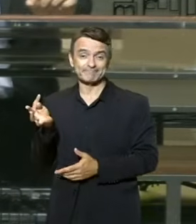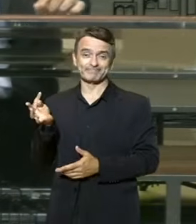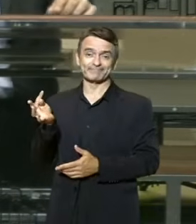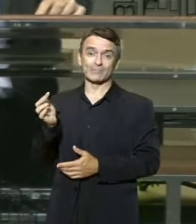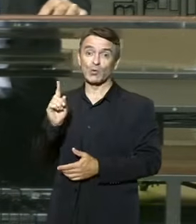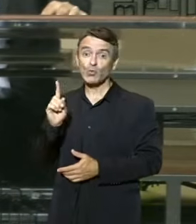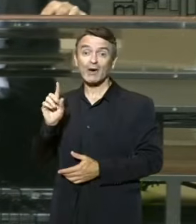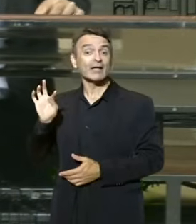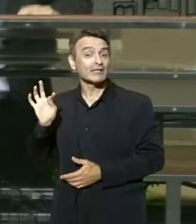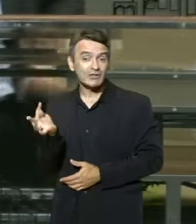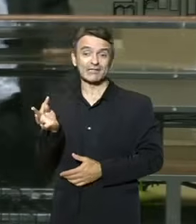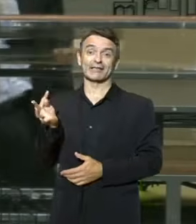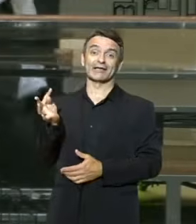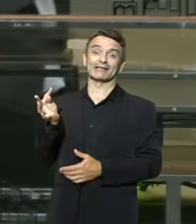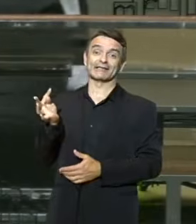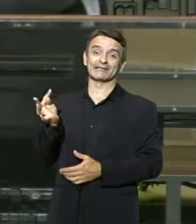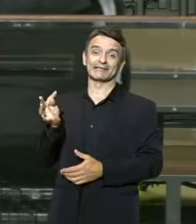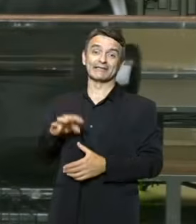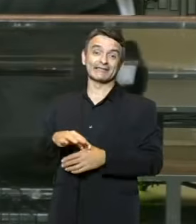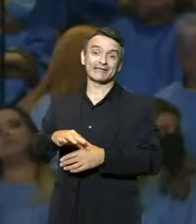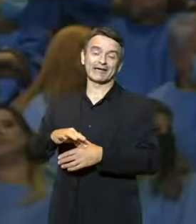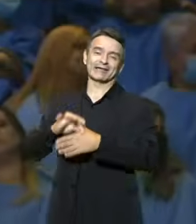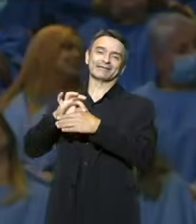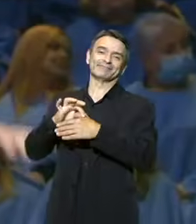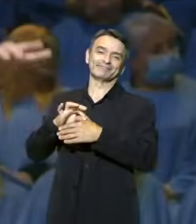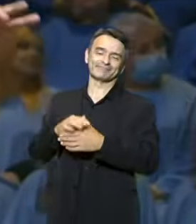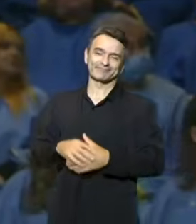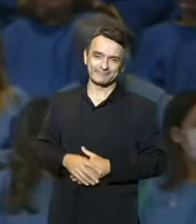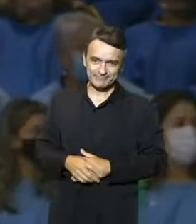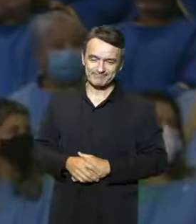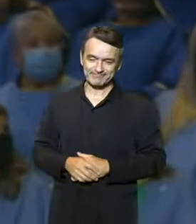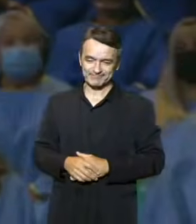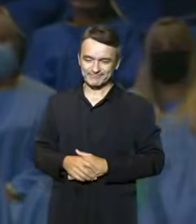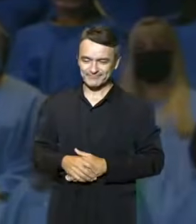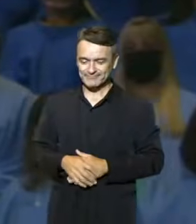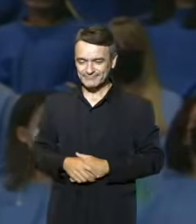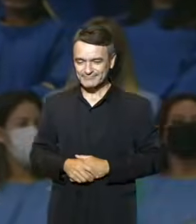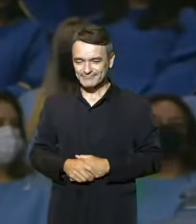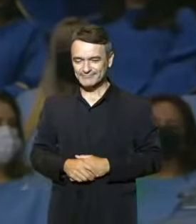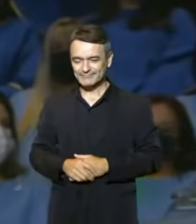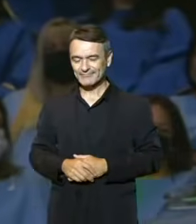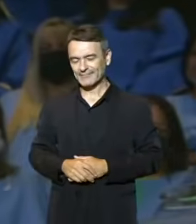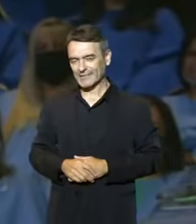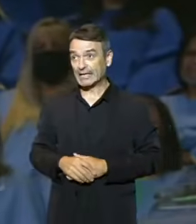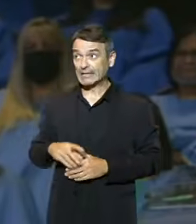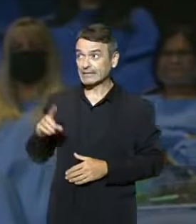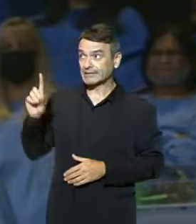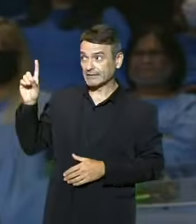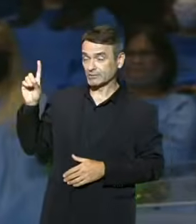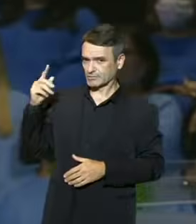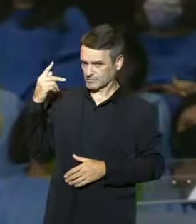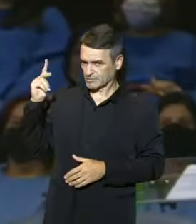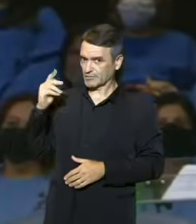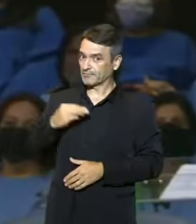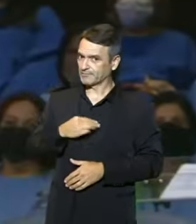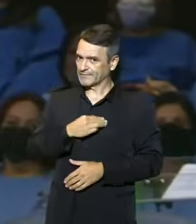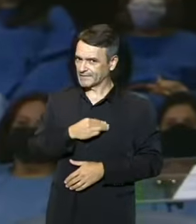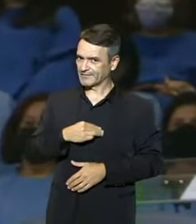espalharam as codornas ao redor do acampamento para secar. Queridos, Deus, na sua misericórdia,